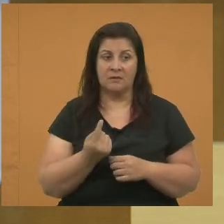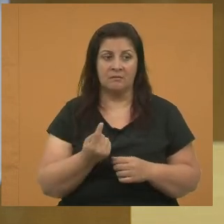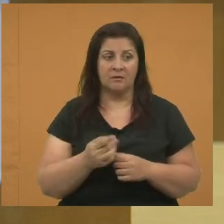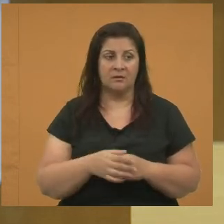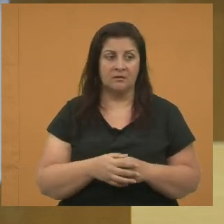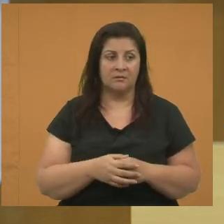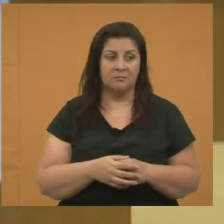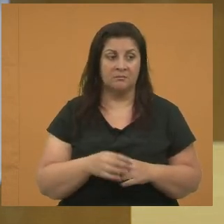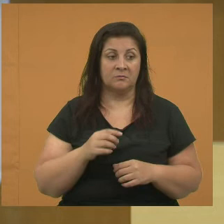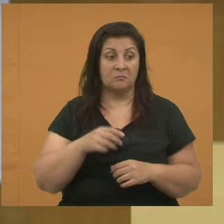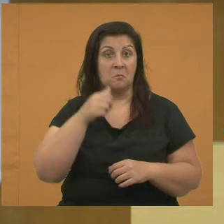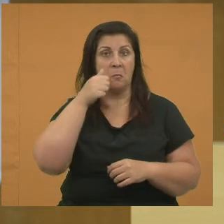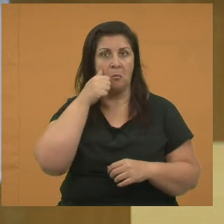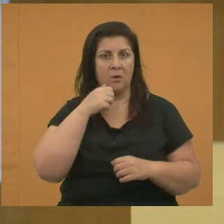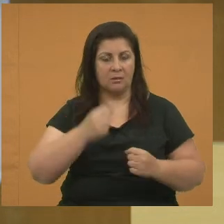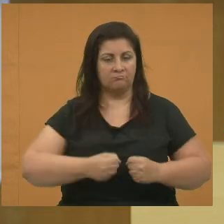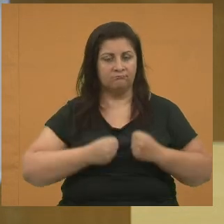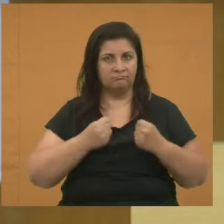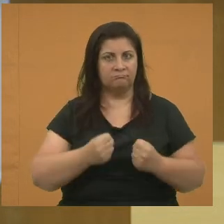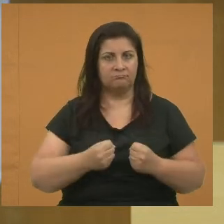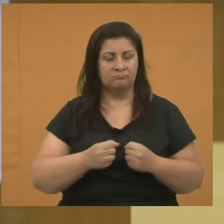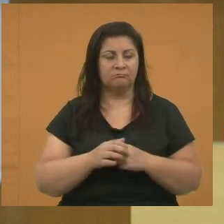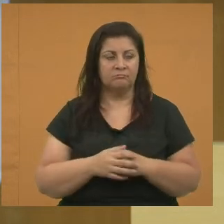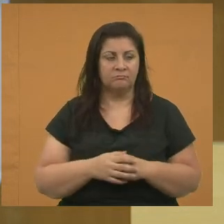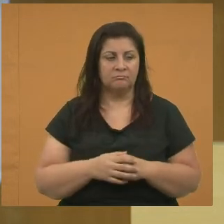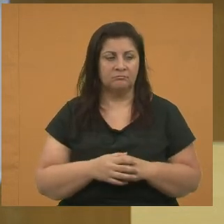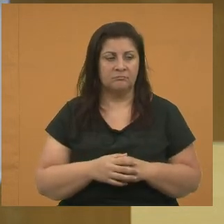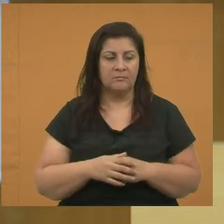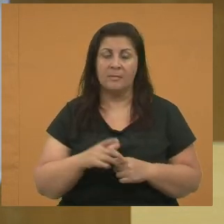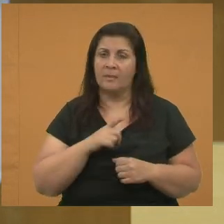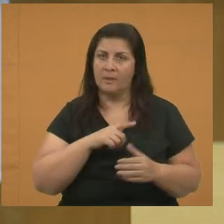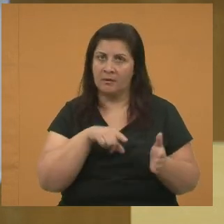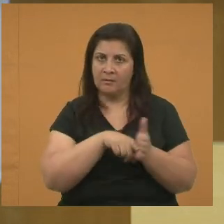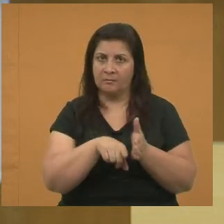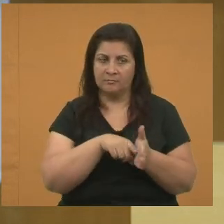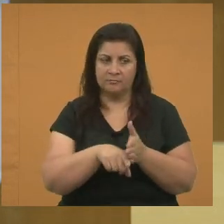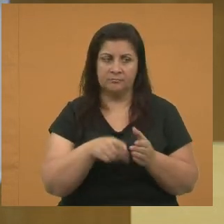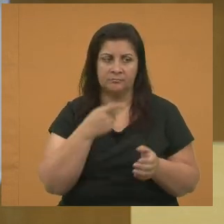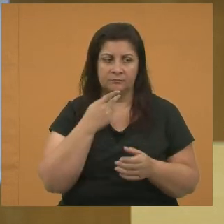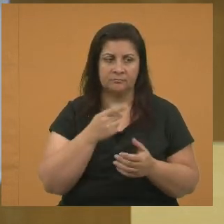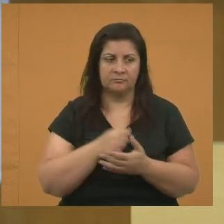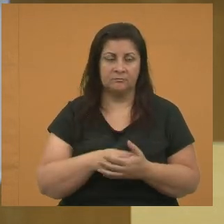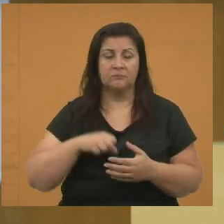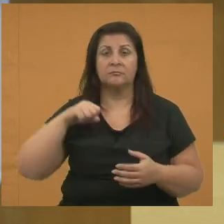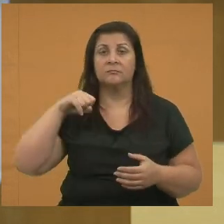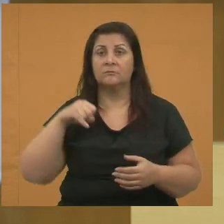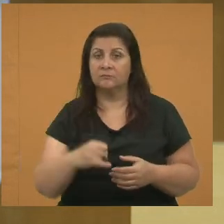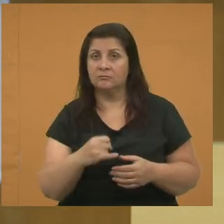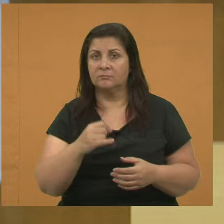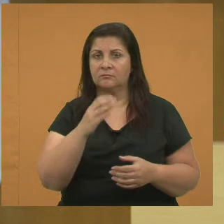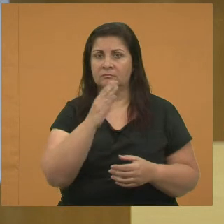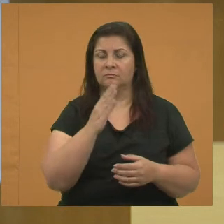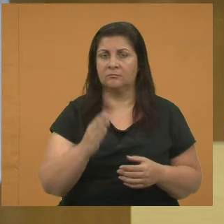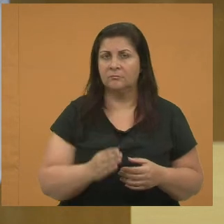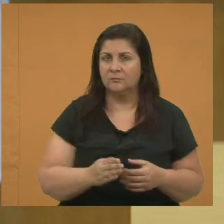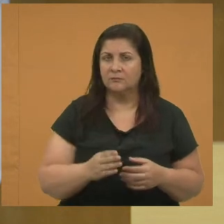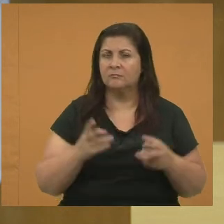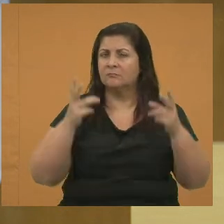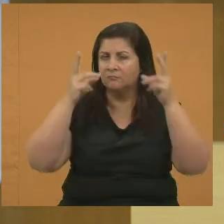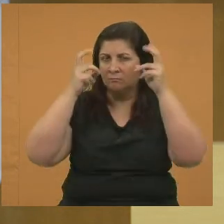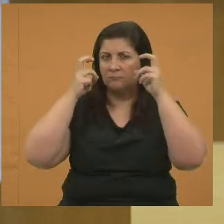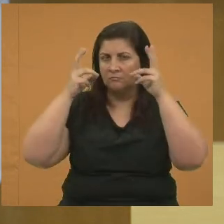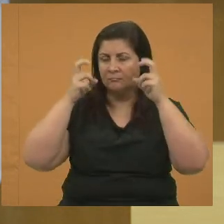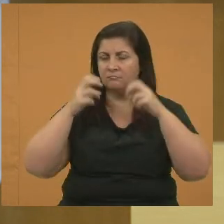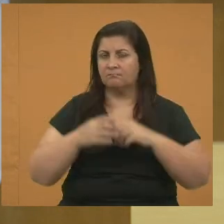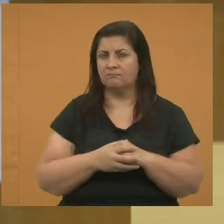são mulheres empreendedoras. Tem uma pesquisa que fala, se o Brasil reconhecer